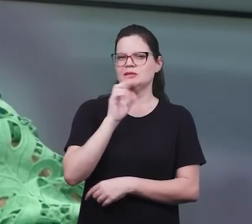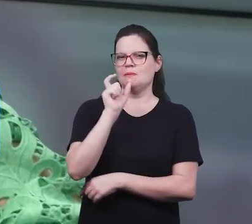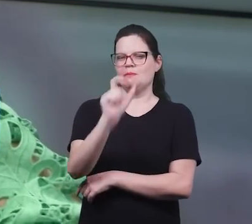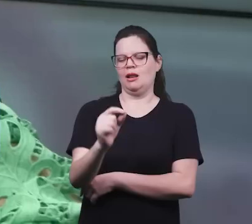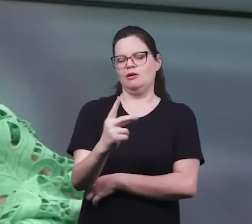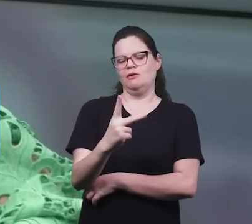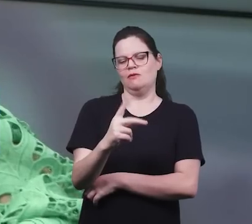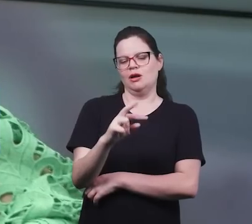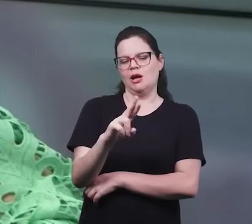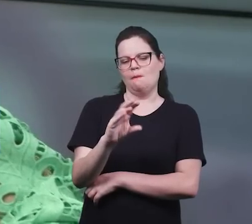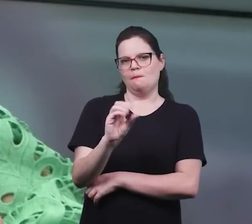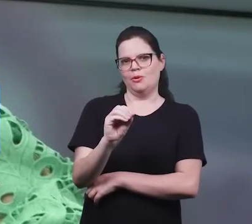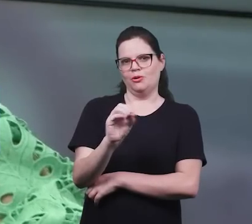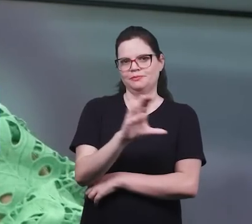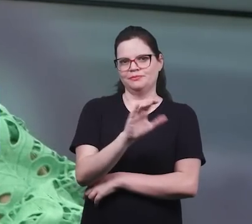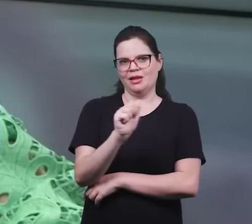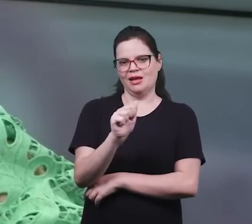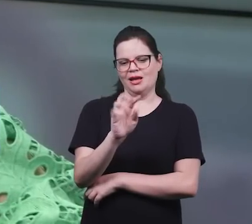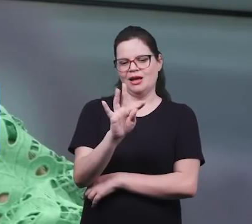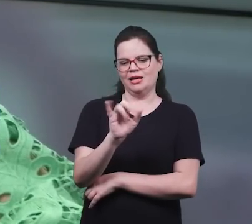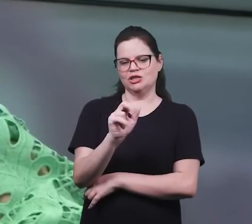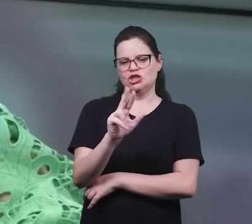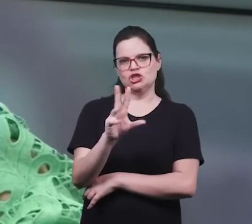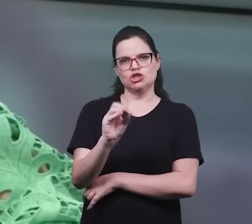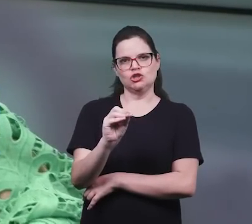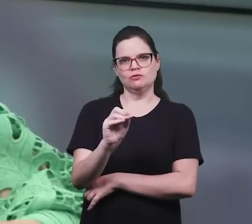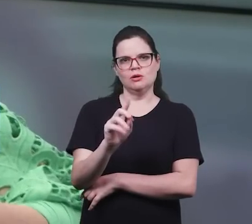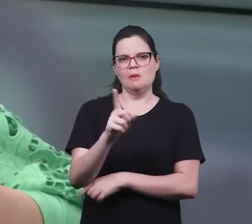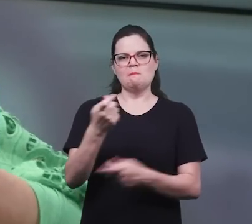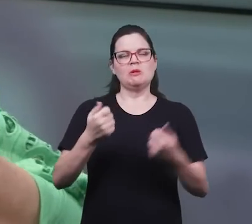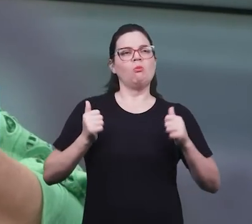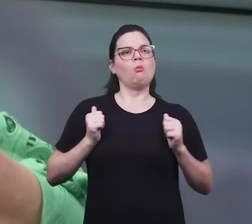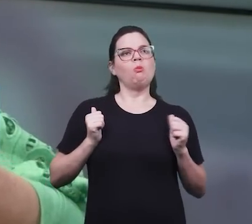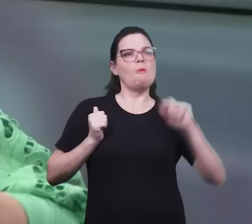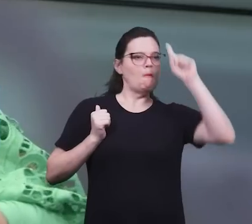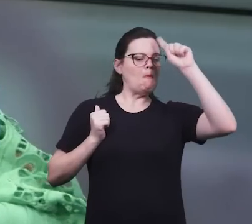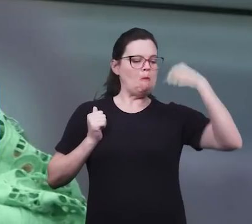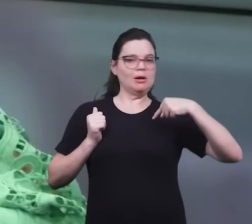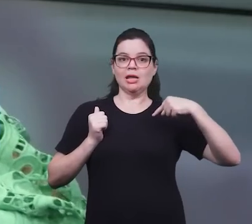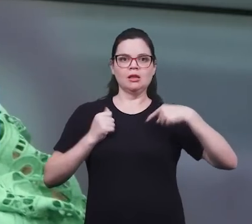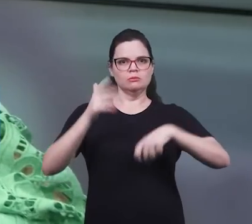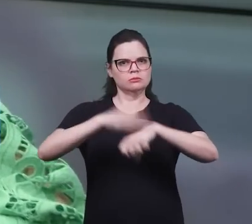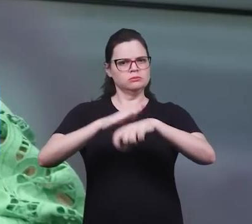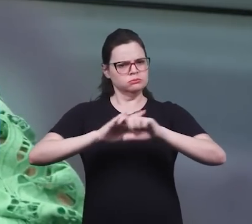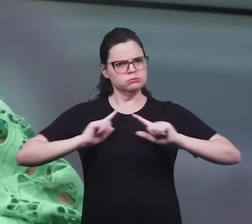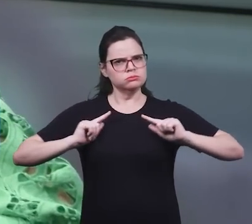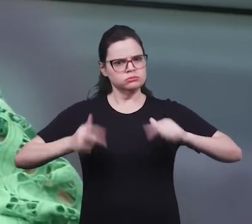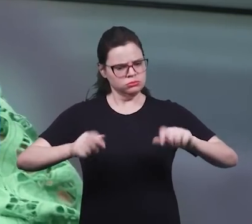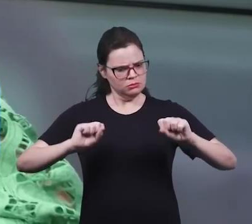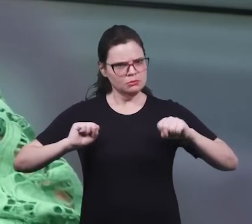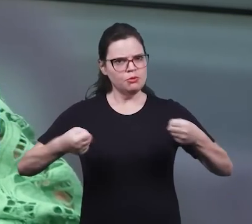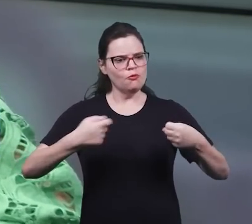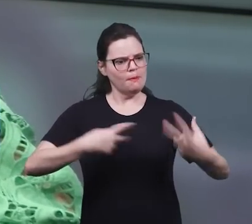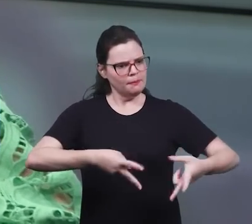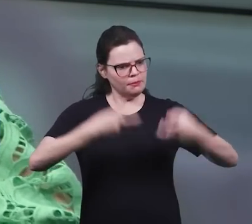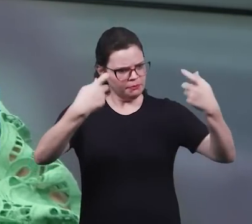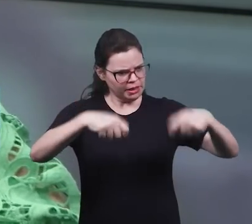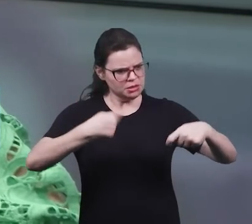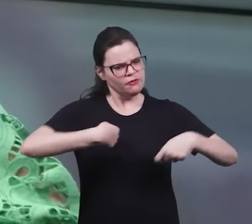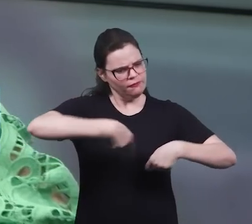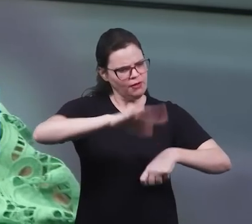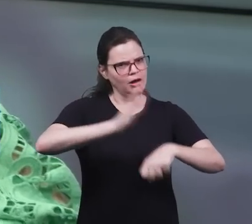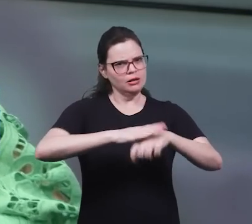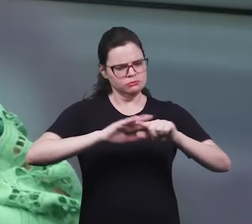pesquisas que falam dos jovens dessa geração mais atual que não estão conseguindo responder perguntas da entrevista